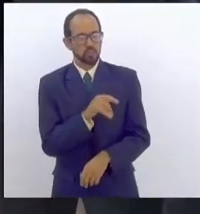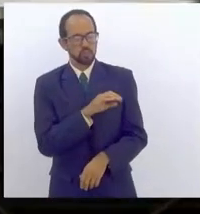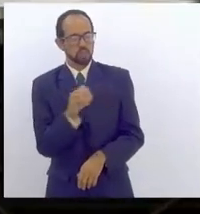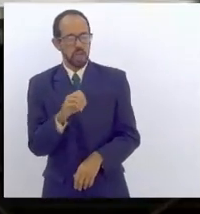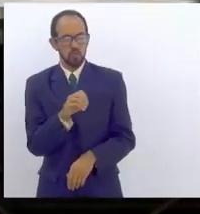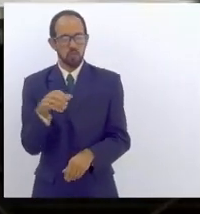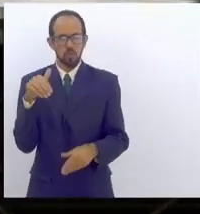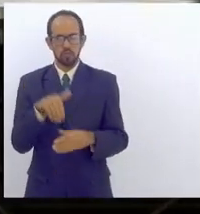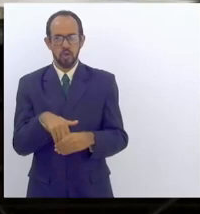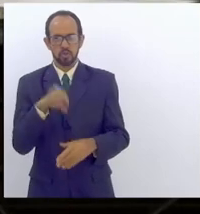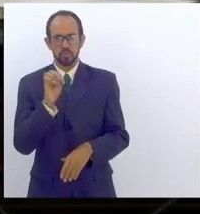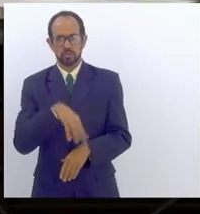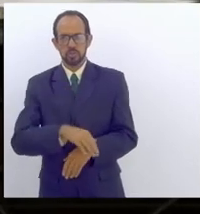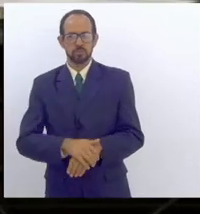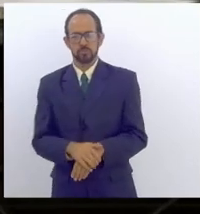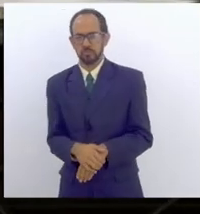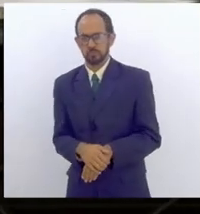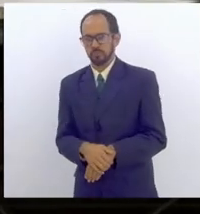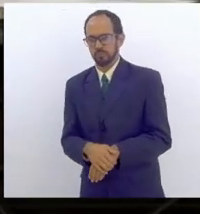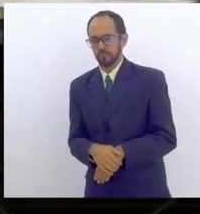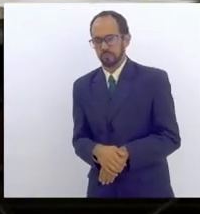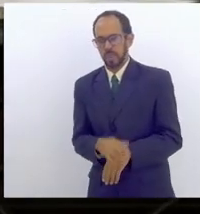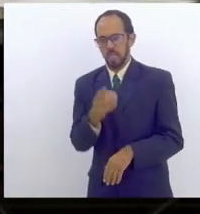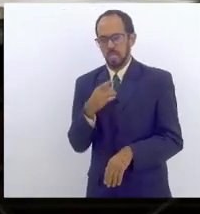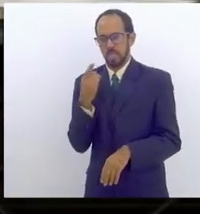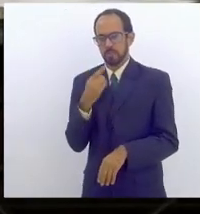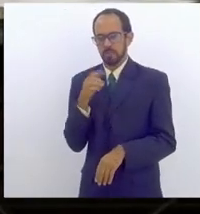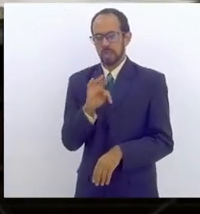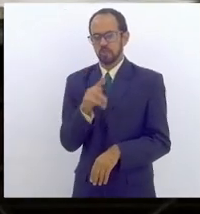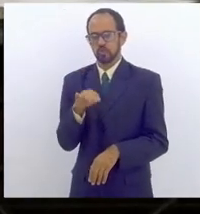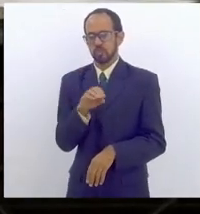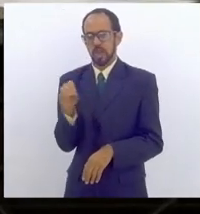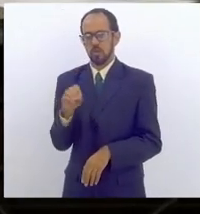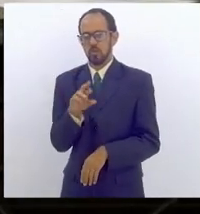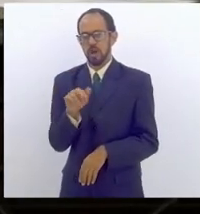Gagliasso vota sim. Deputado Tiago Rangel.